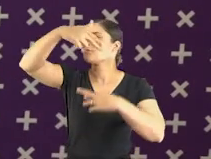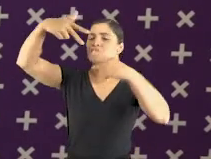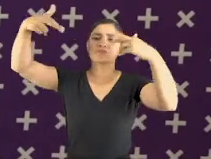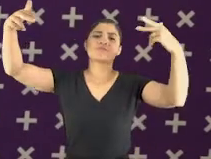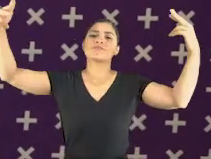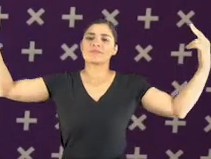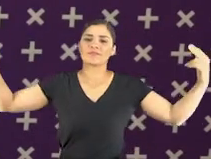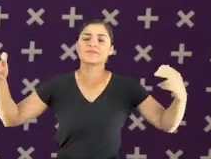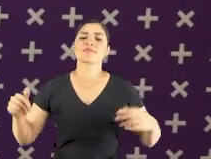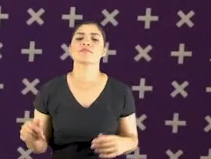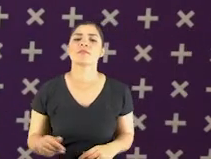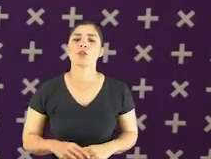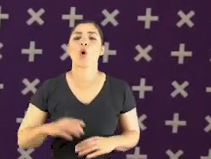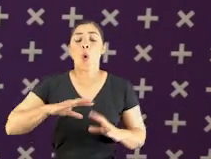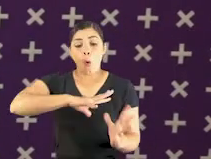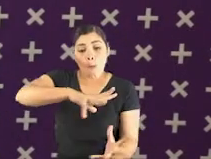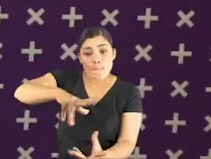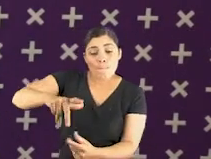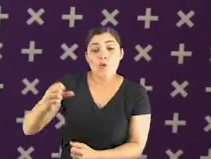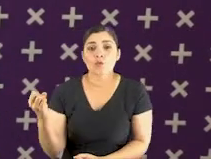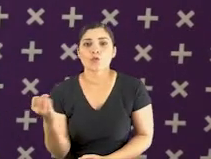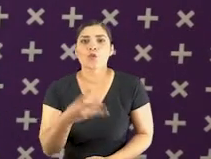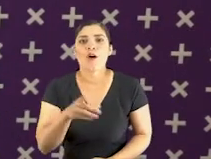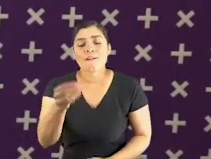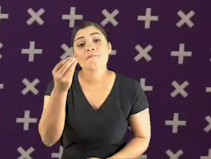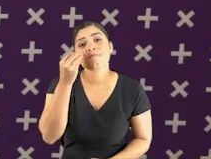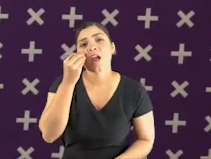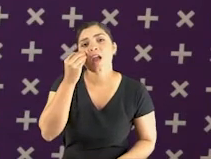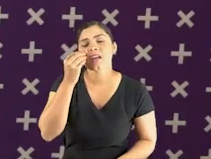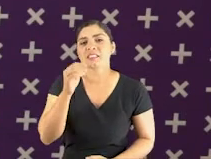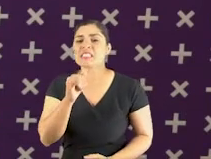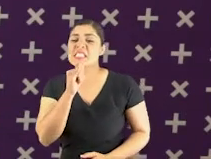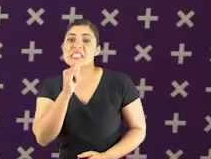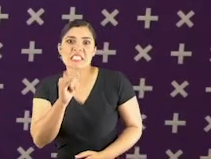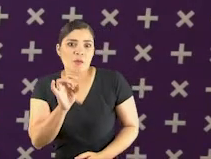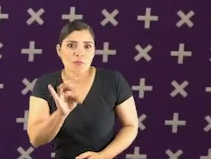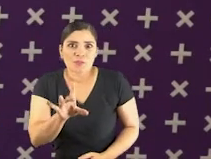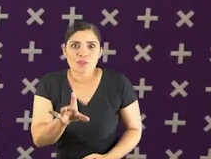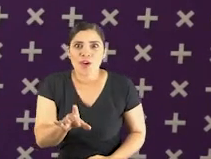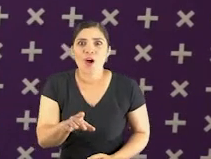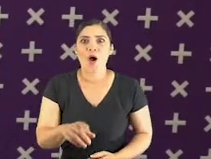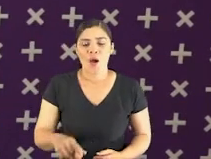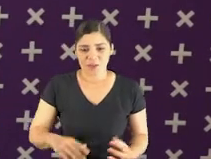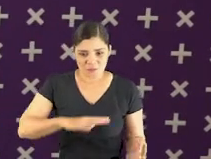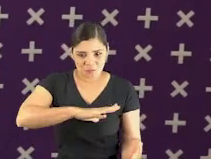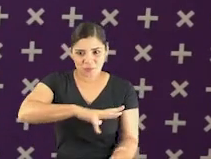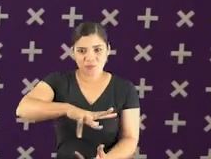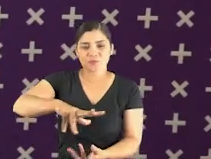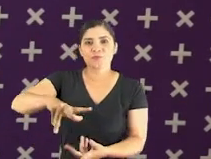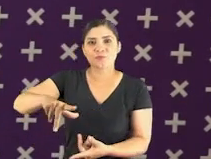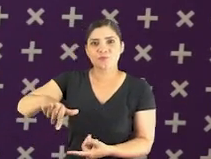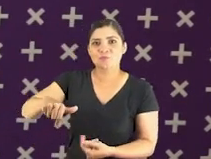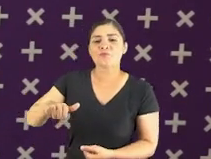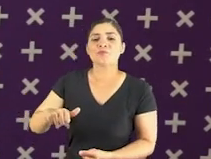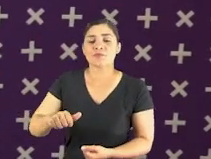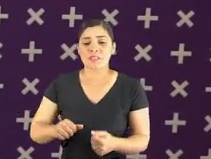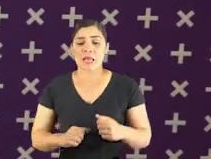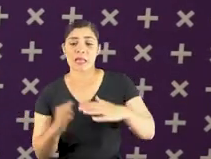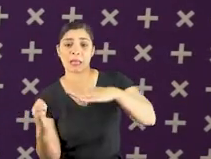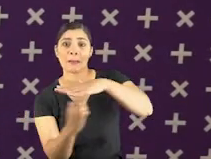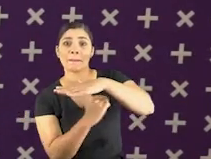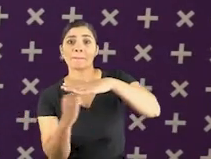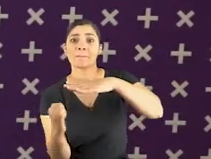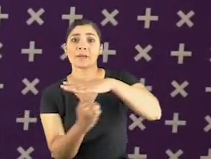do novo e você veja 15 exemplos que me Impacto gigantesco não só no plano de descarbonização da